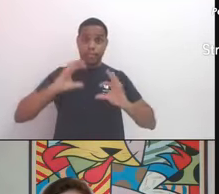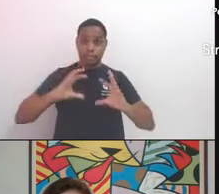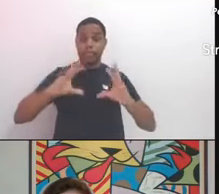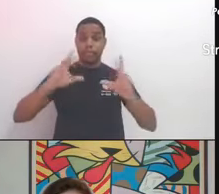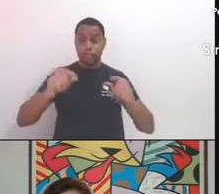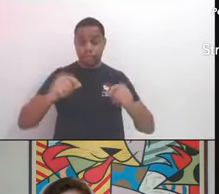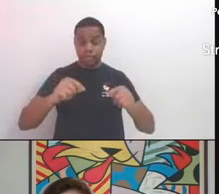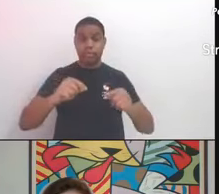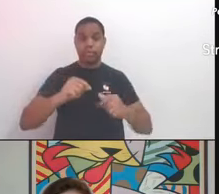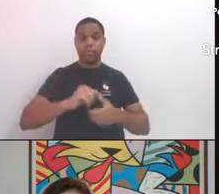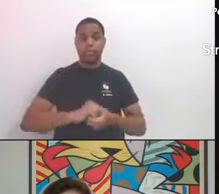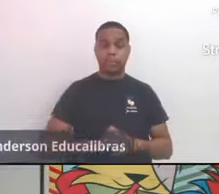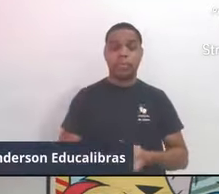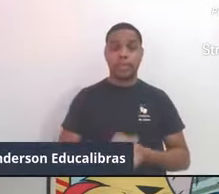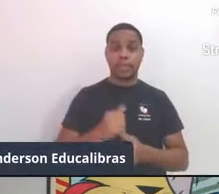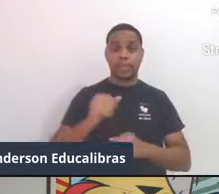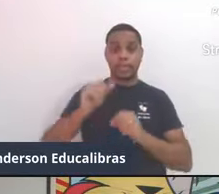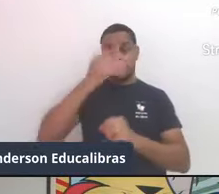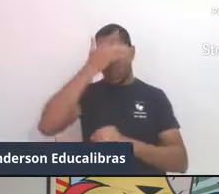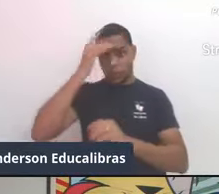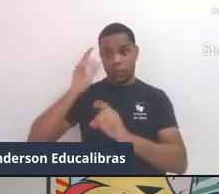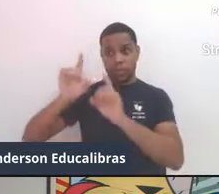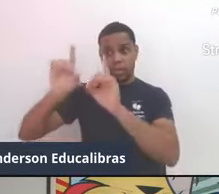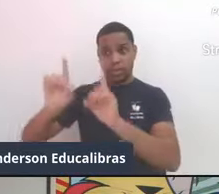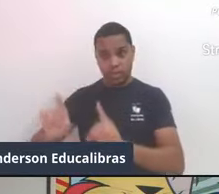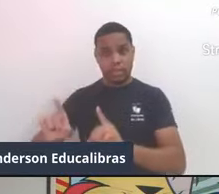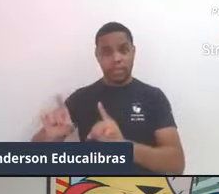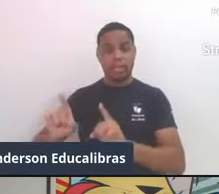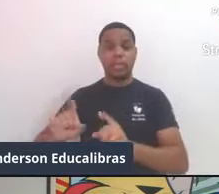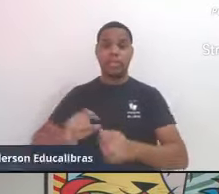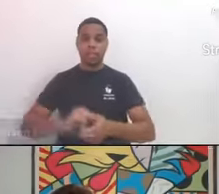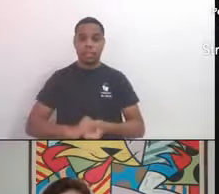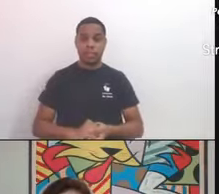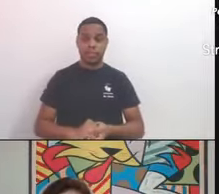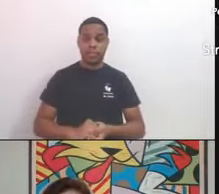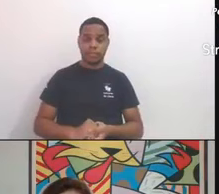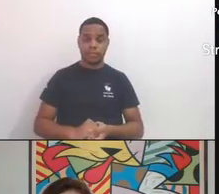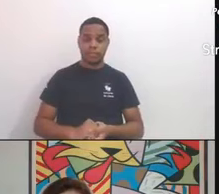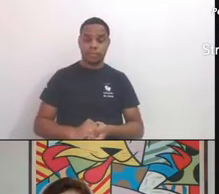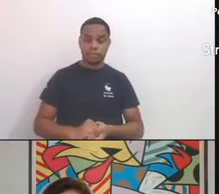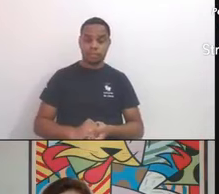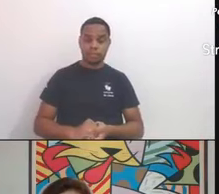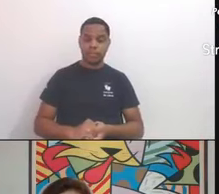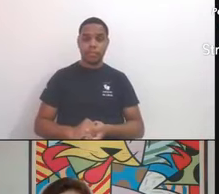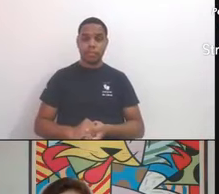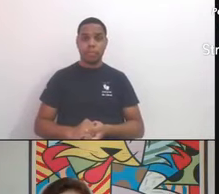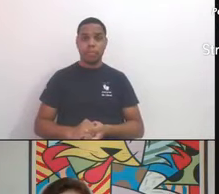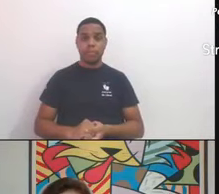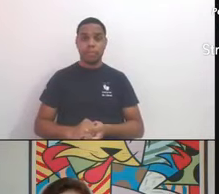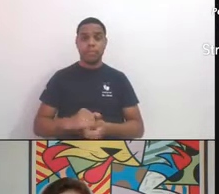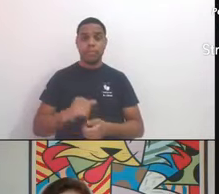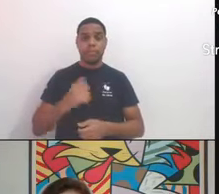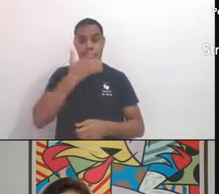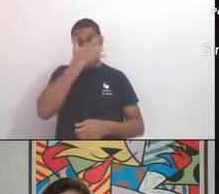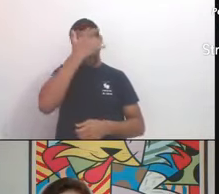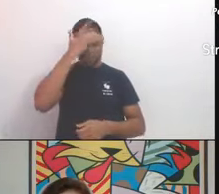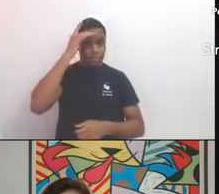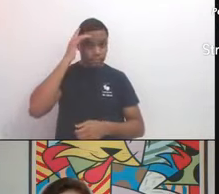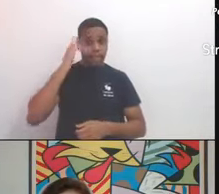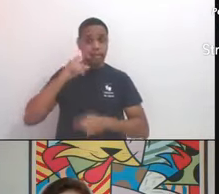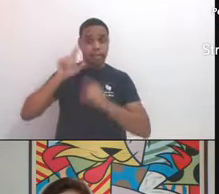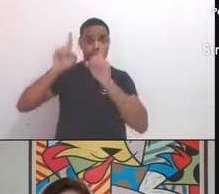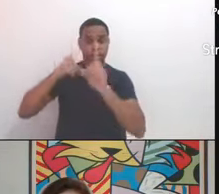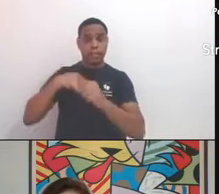como as pessoas com deficiência, inclusive, né, que são portadores, portanto, de um cuidado